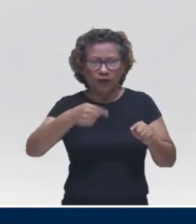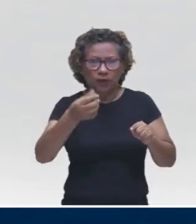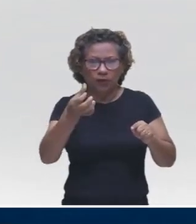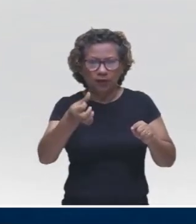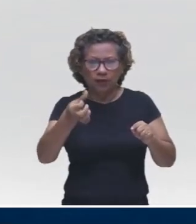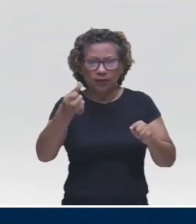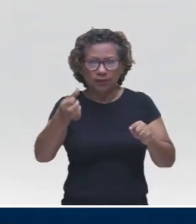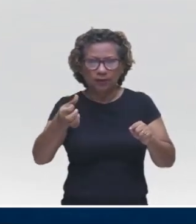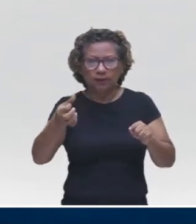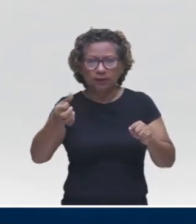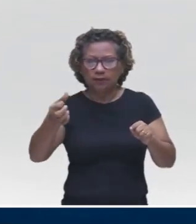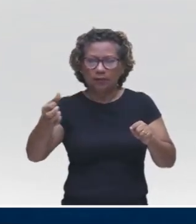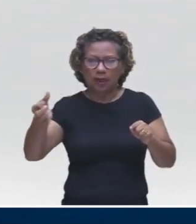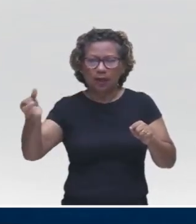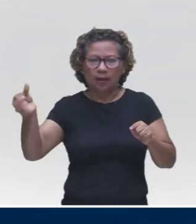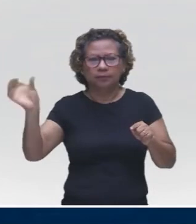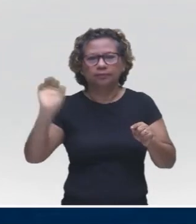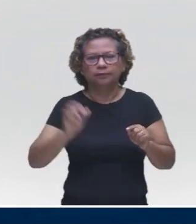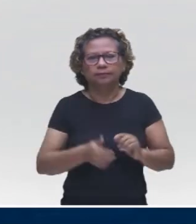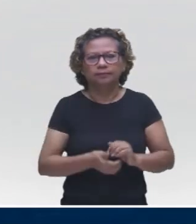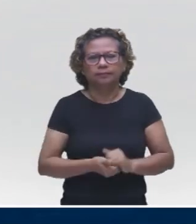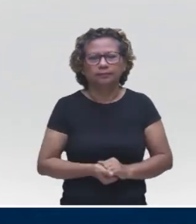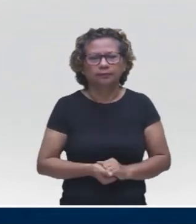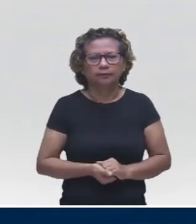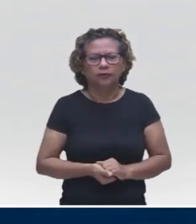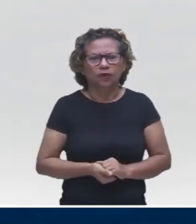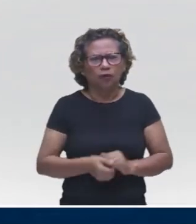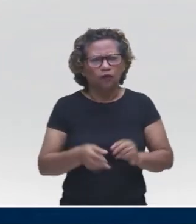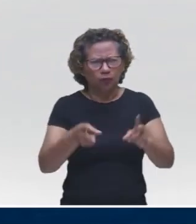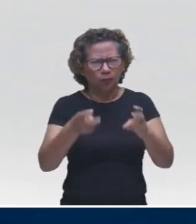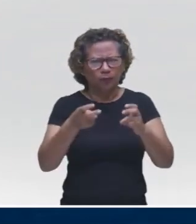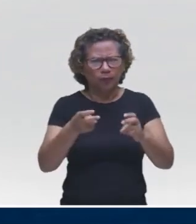1,66 e vai embora. Vamos ver isso então,